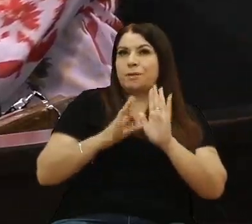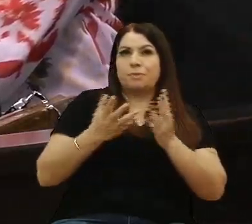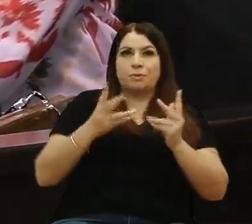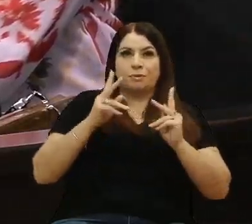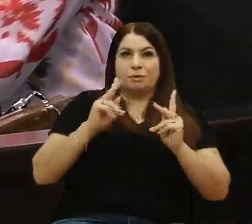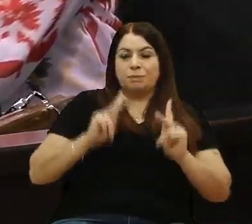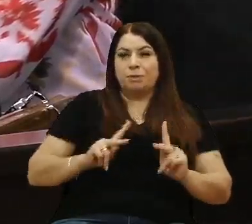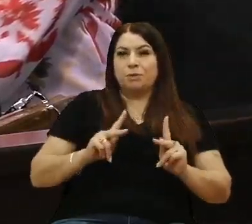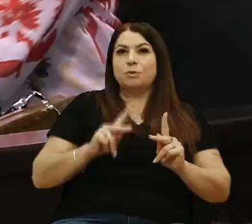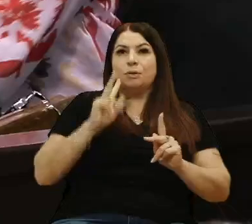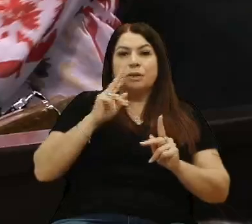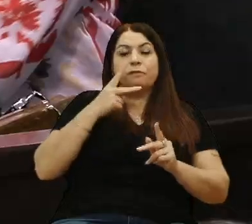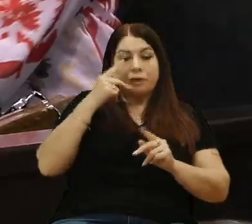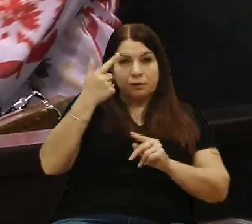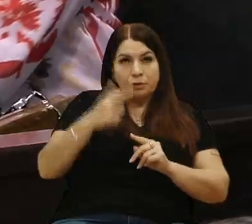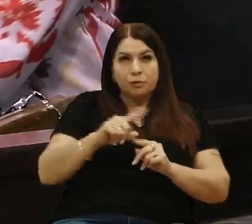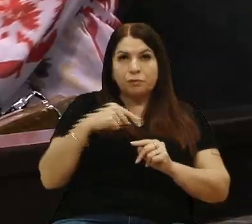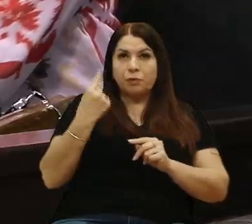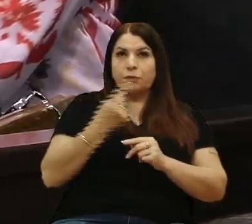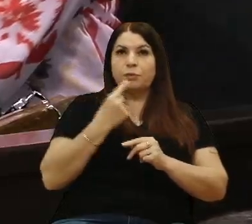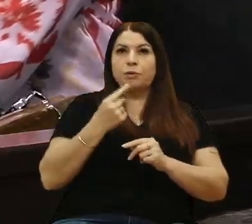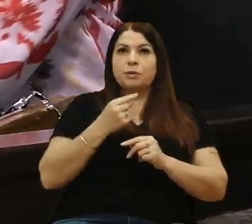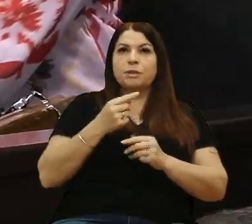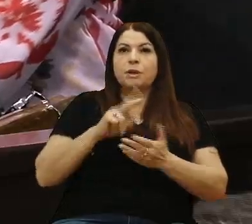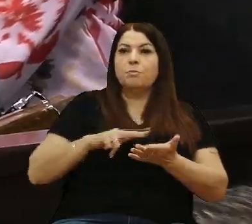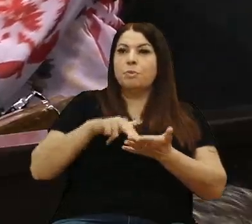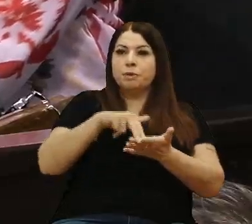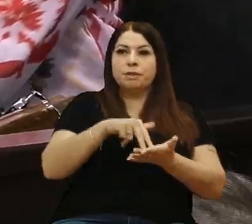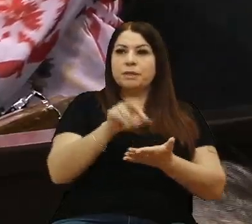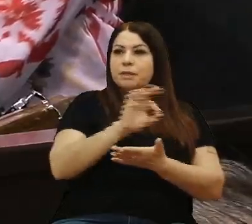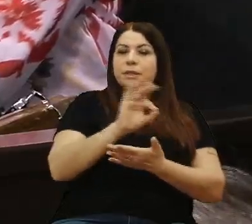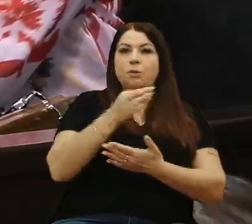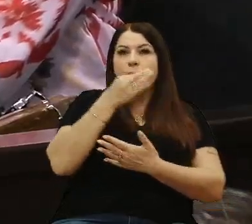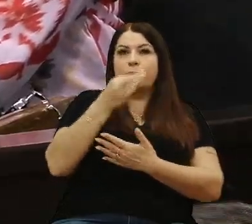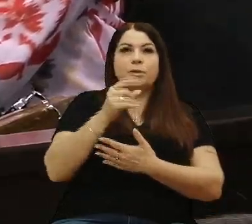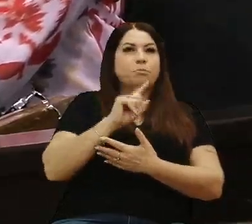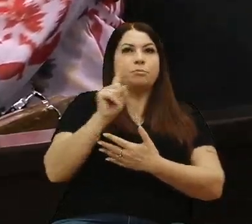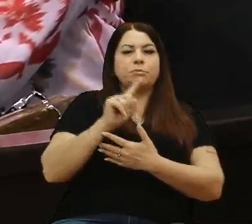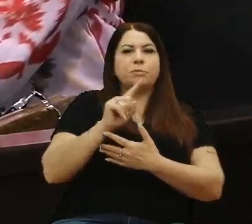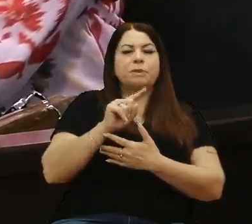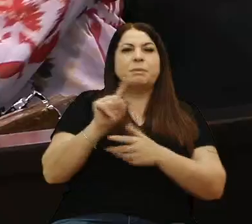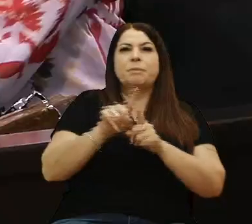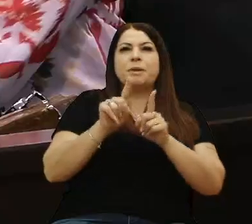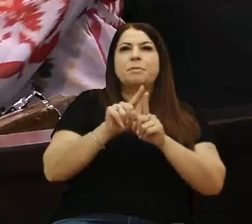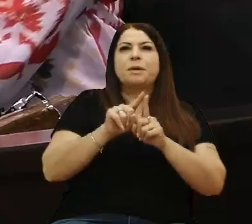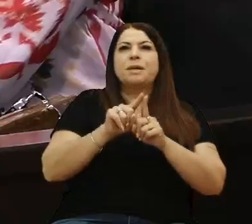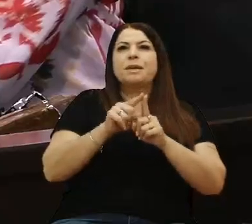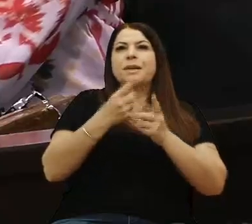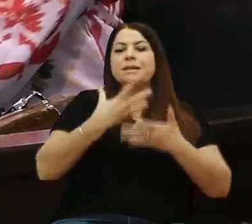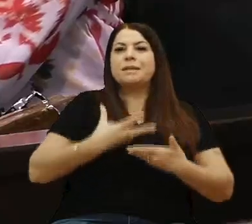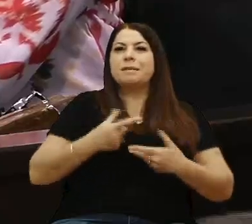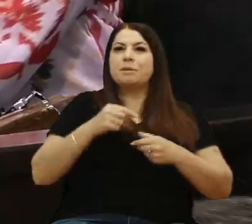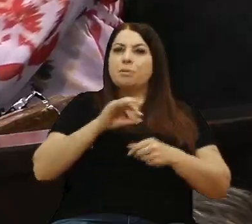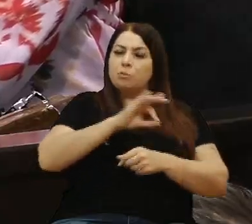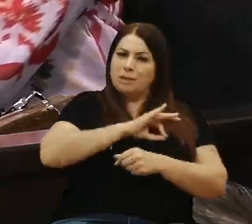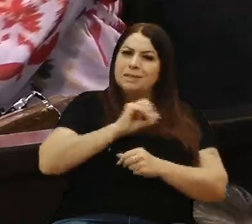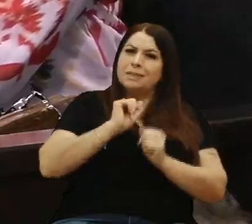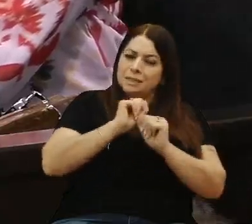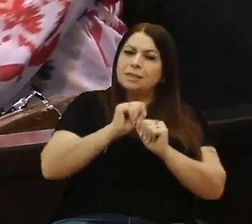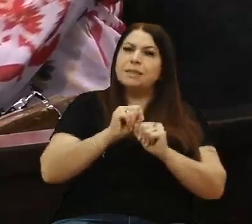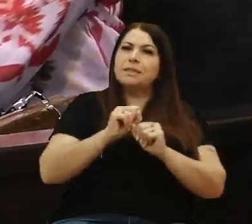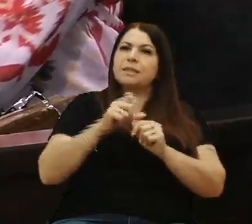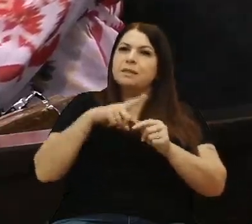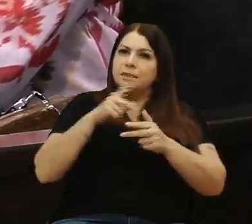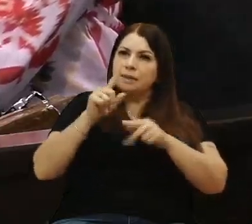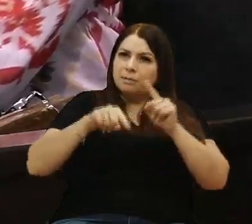a gente tem que reafirmar a nossa posição e não podemos medir esforços para que a polícia esteja, sim,